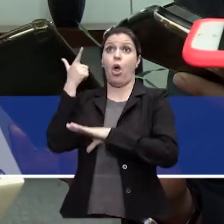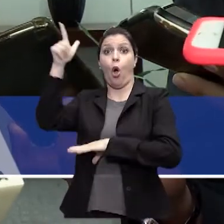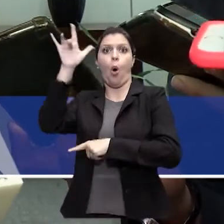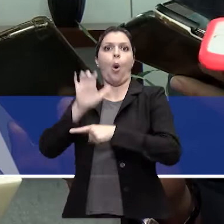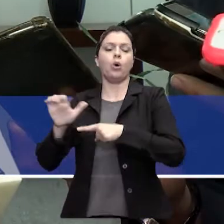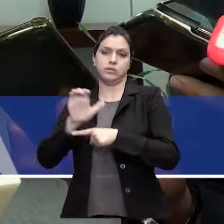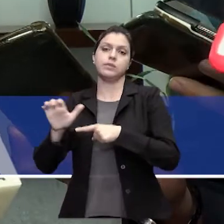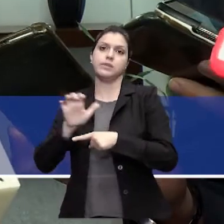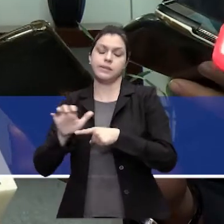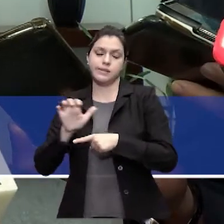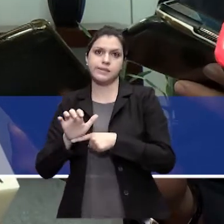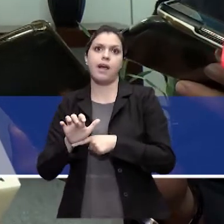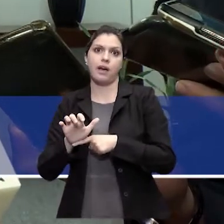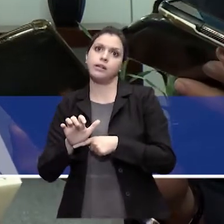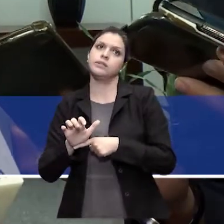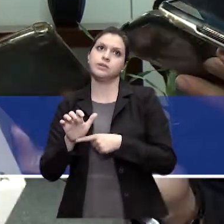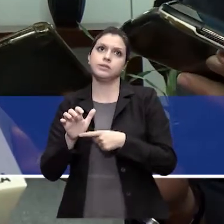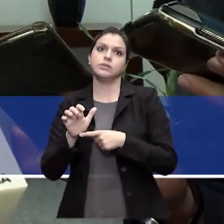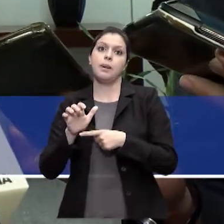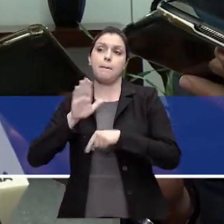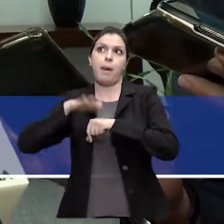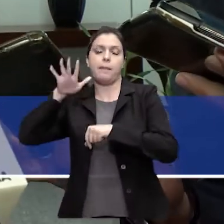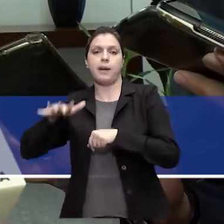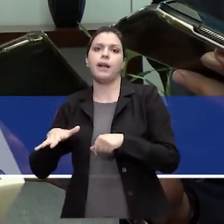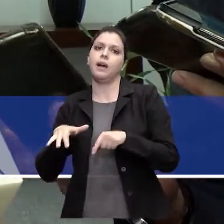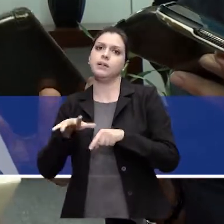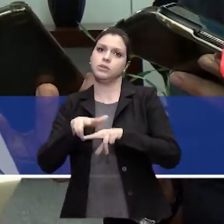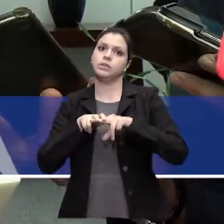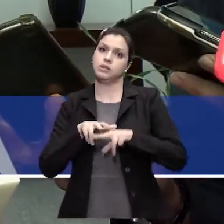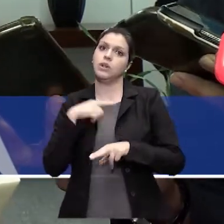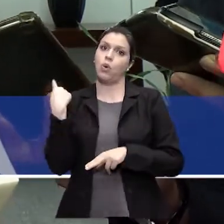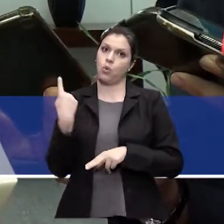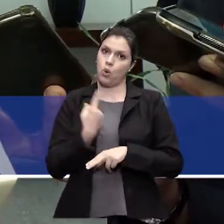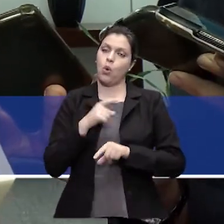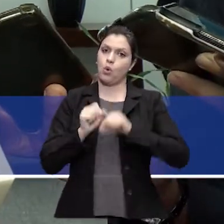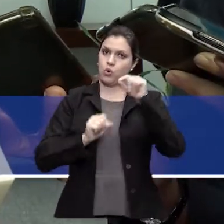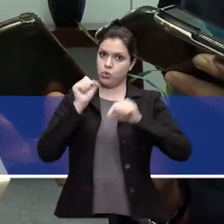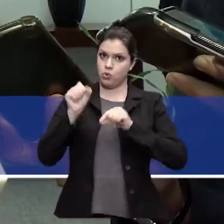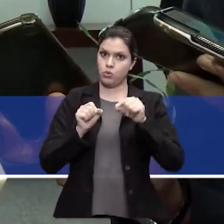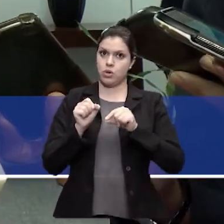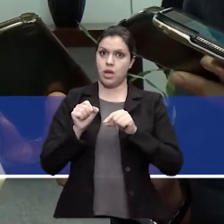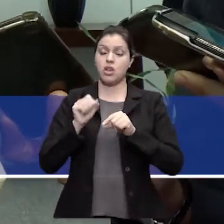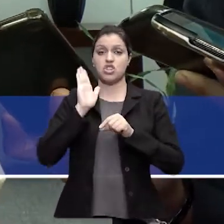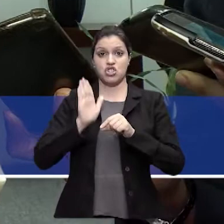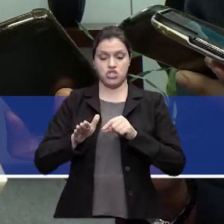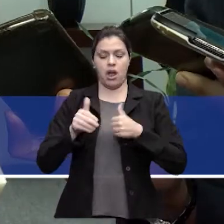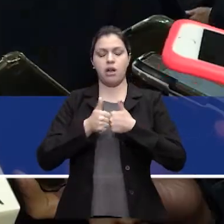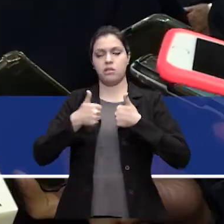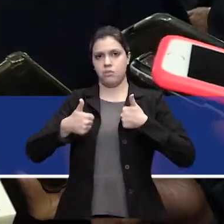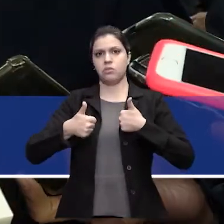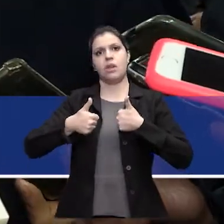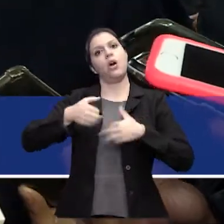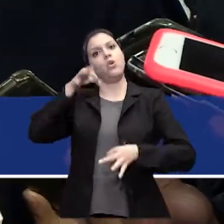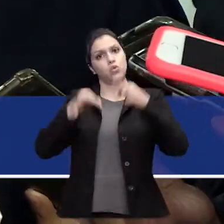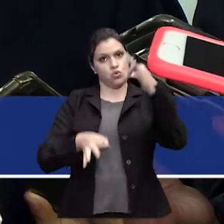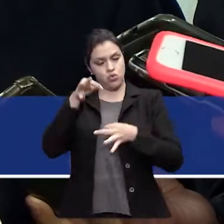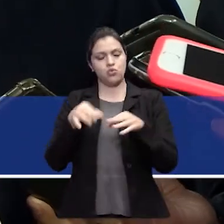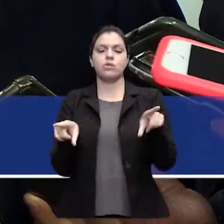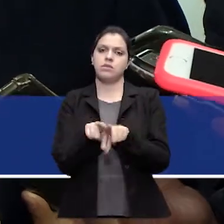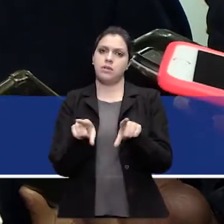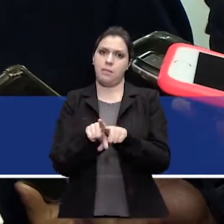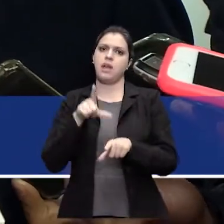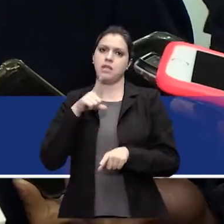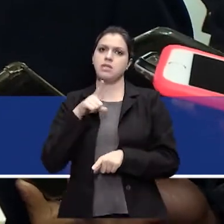outros estados fazer escritura. Então, se todo mundo está falando a mesma coisa, tem alguma coisa errada, e aí a gente vai trabalhar em cima desse assunto. O cuidado que mereceu